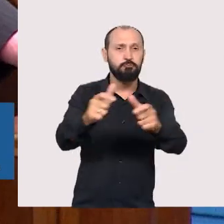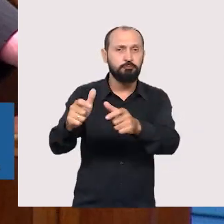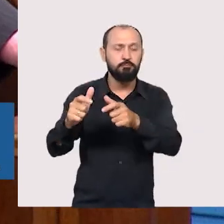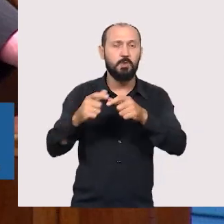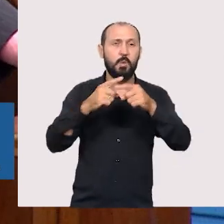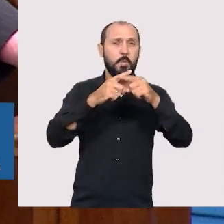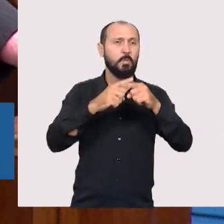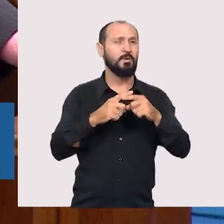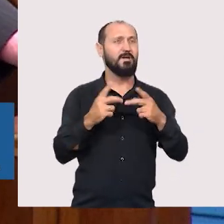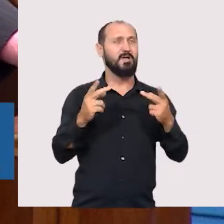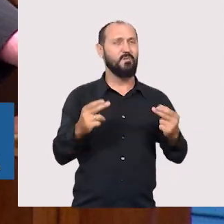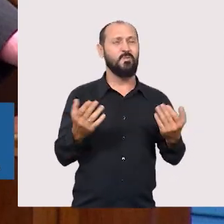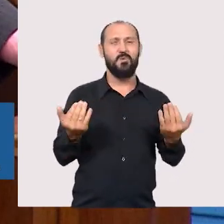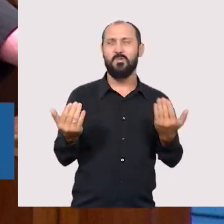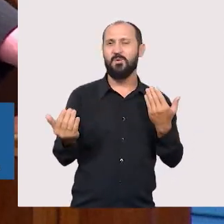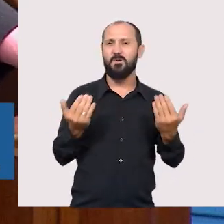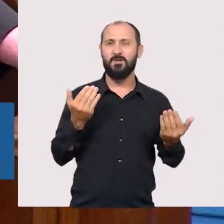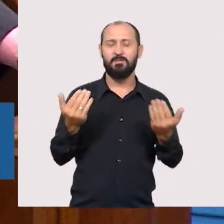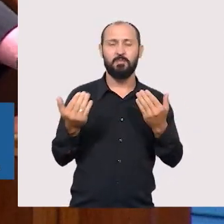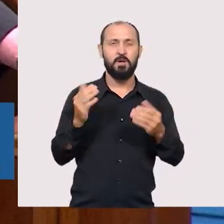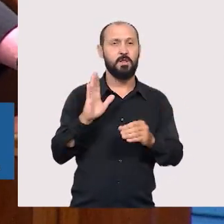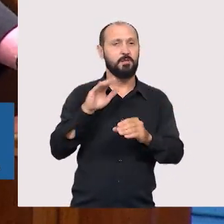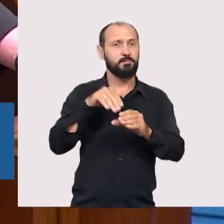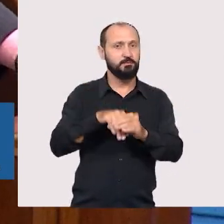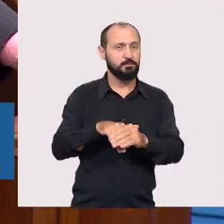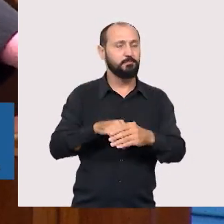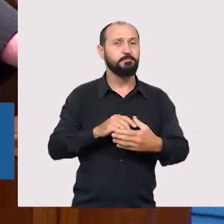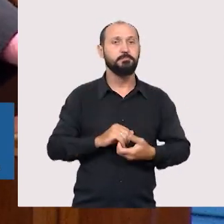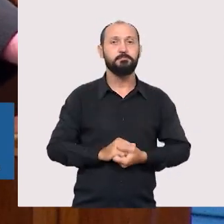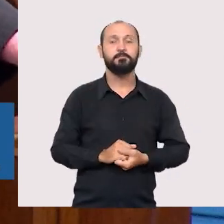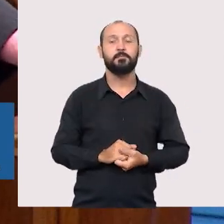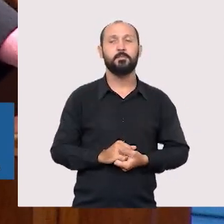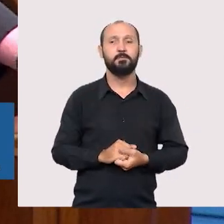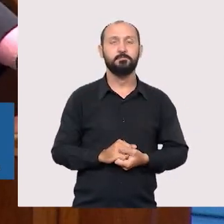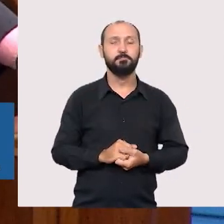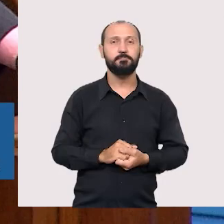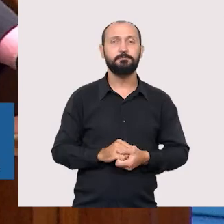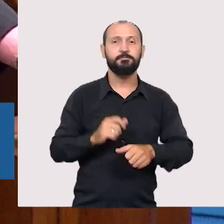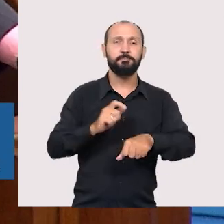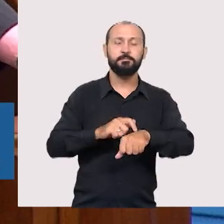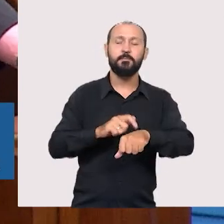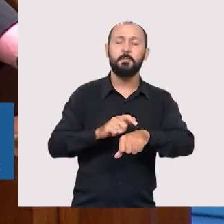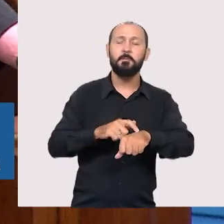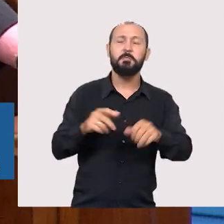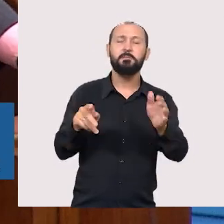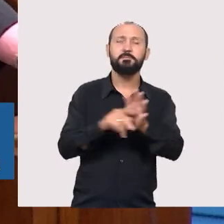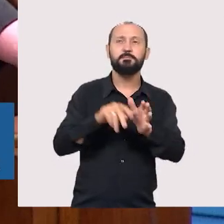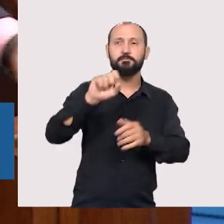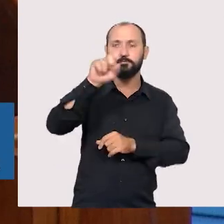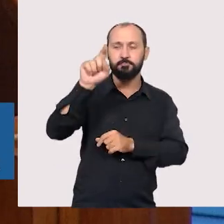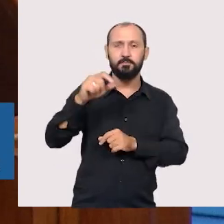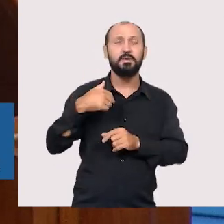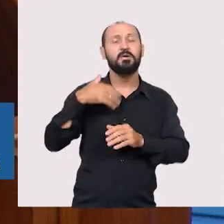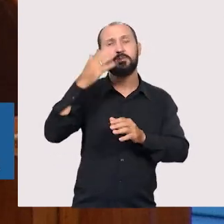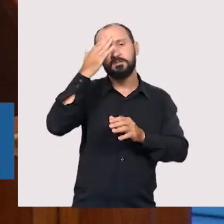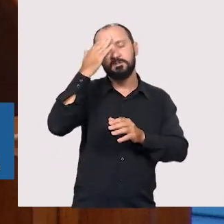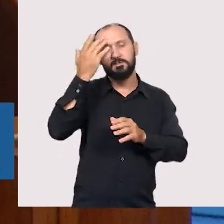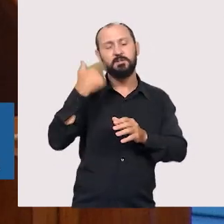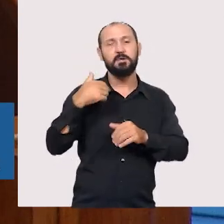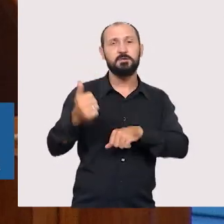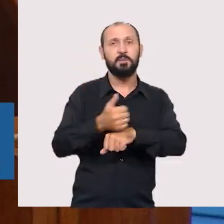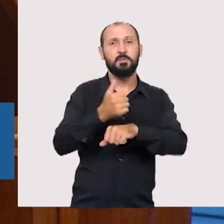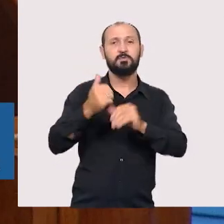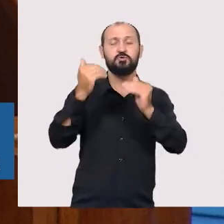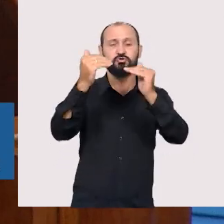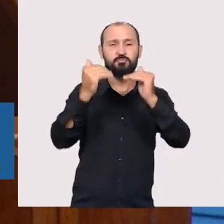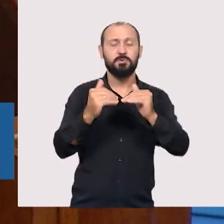outros pleitos, certames, concursos públicos, ou até mesmo eleição. Em um momento com tantos questionamentos, sinceramente,